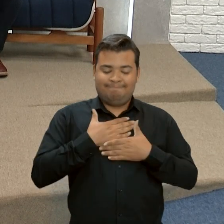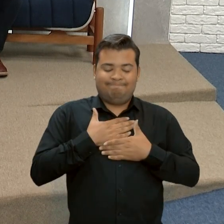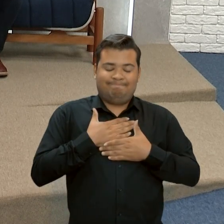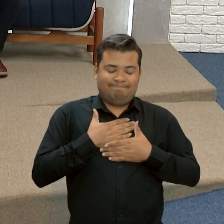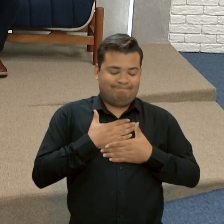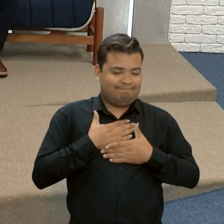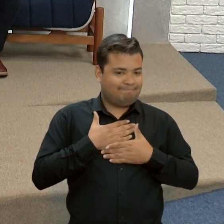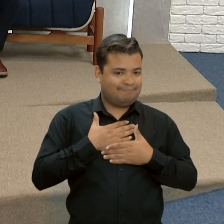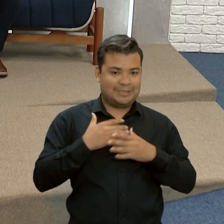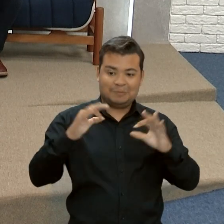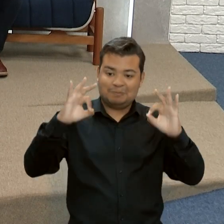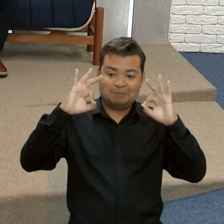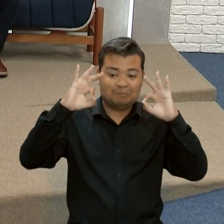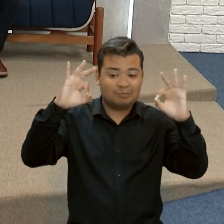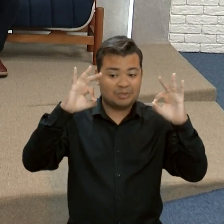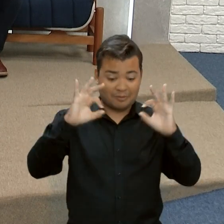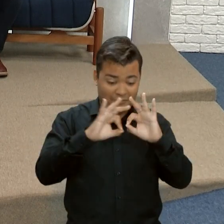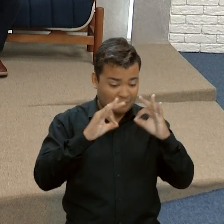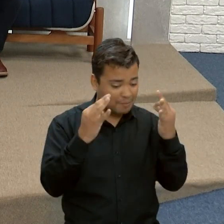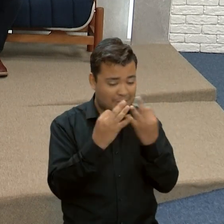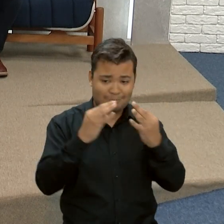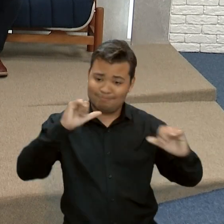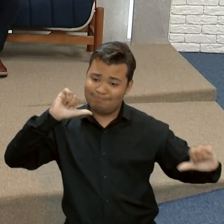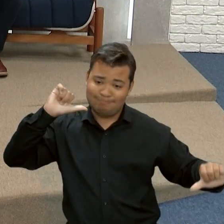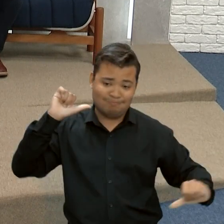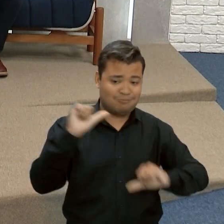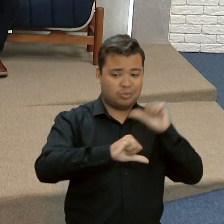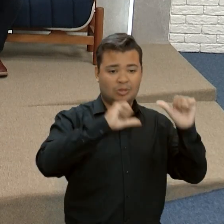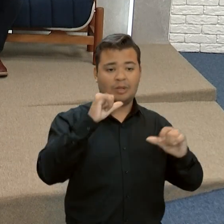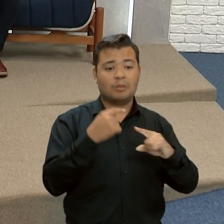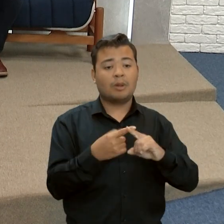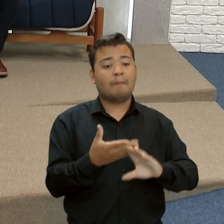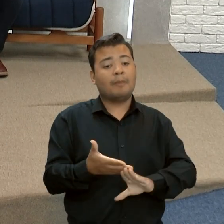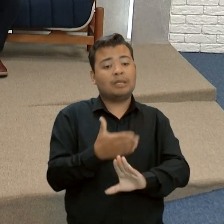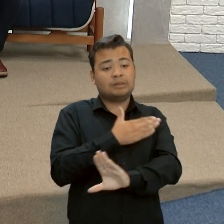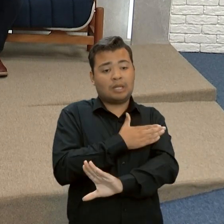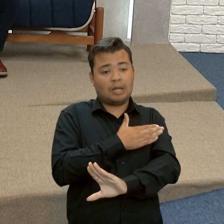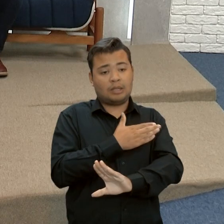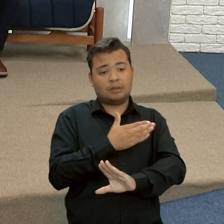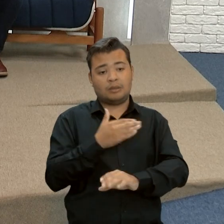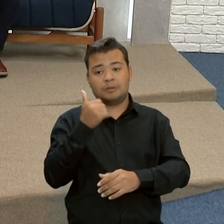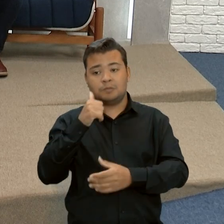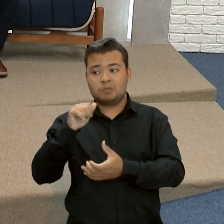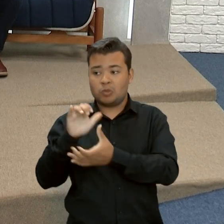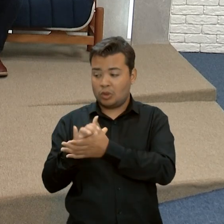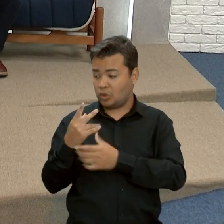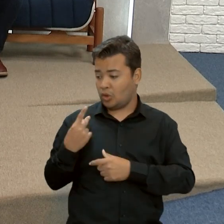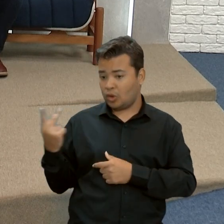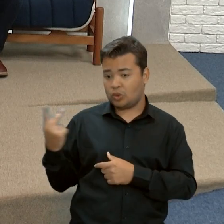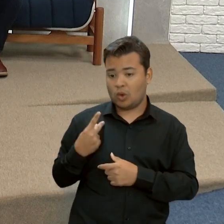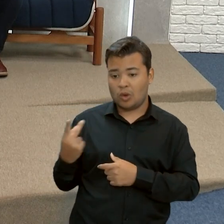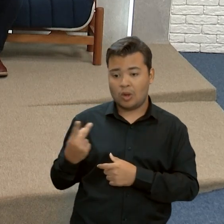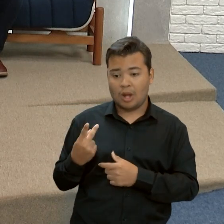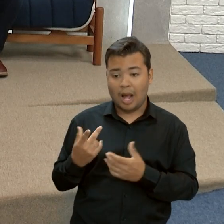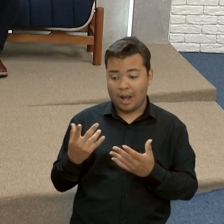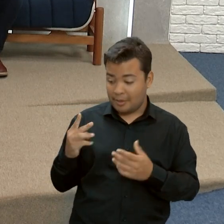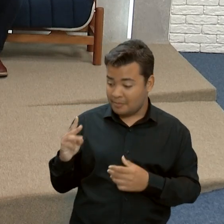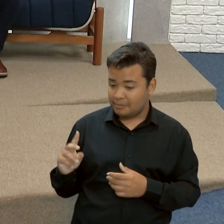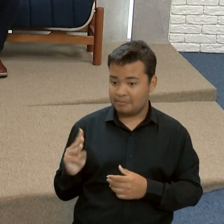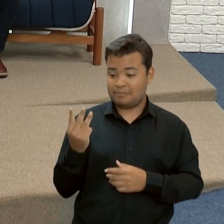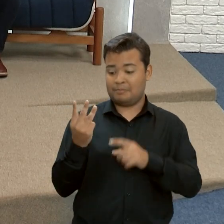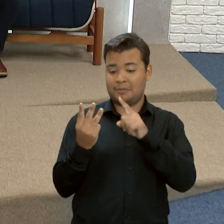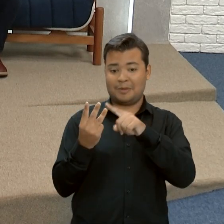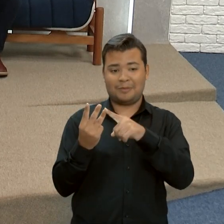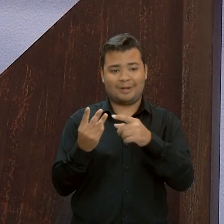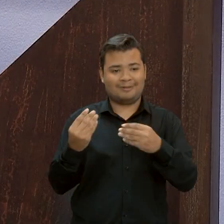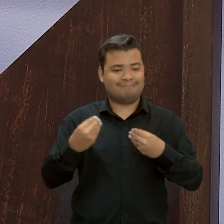na nossa família, transformou toda, né? É mesmo? Era só eu e minha esposa. Uhum. E agora alegrou totalmente. Você é casado há quanto